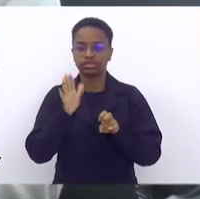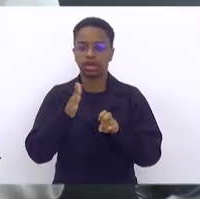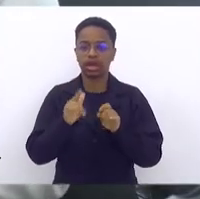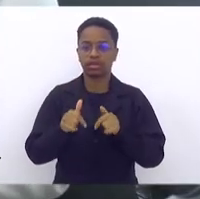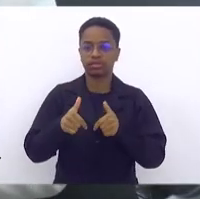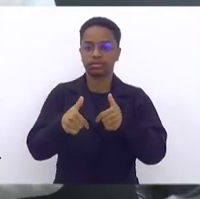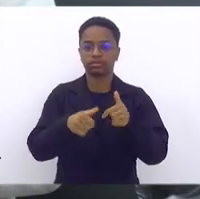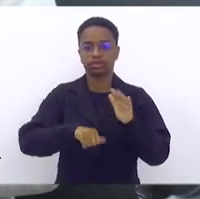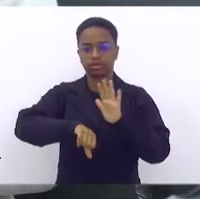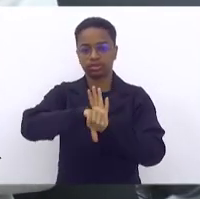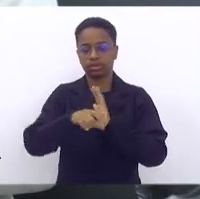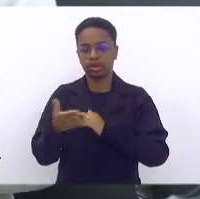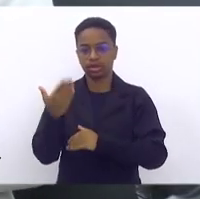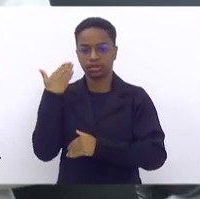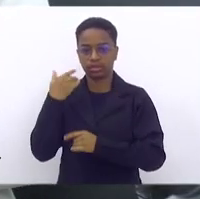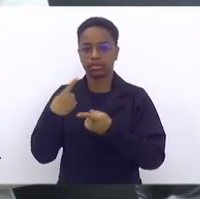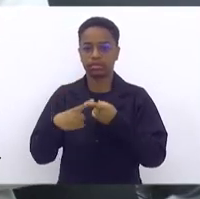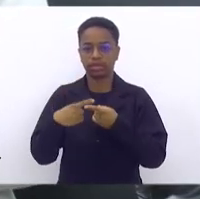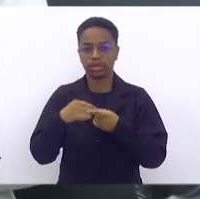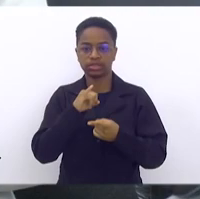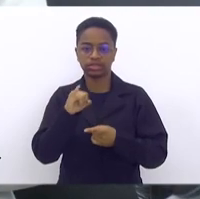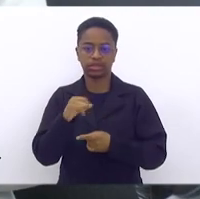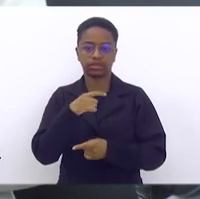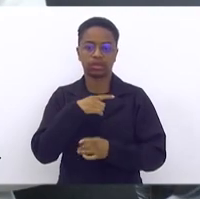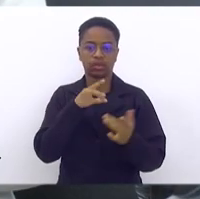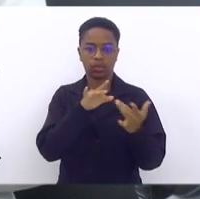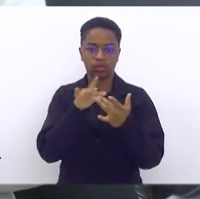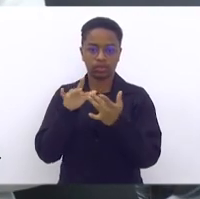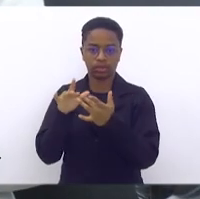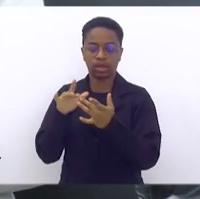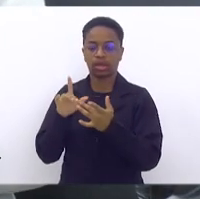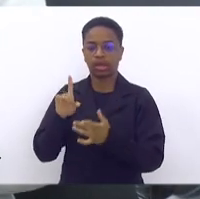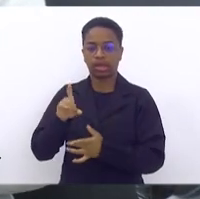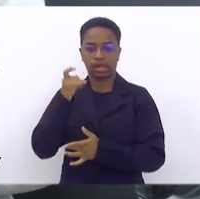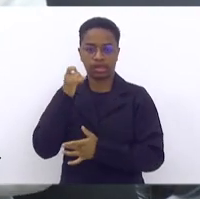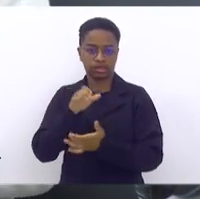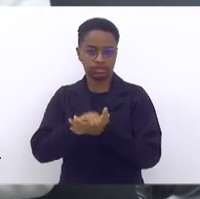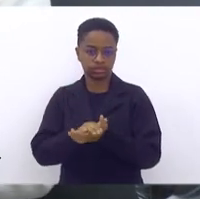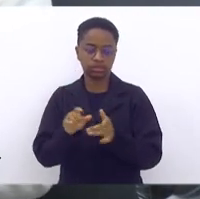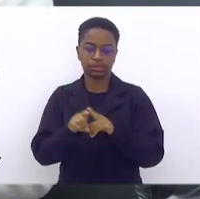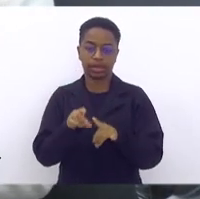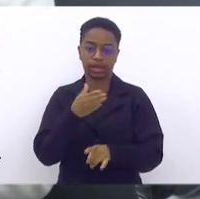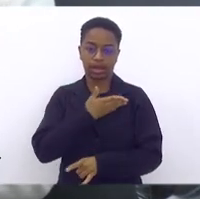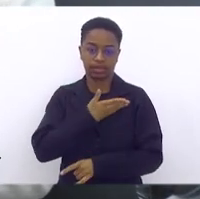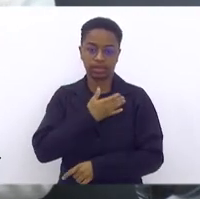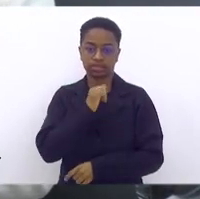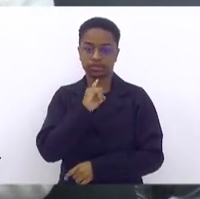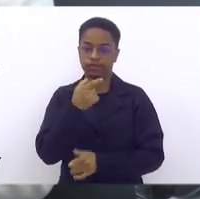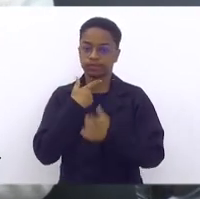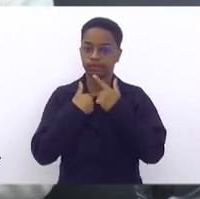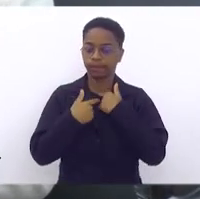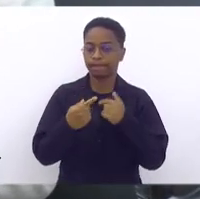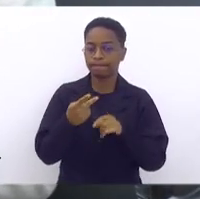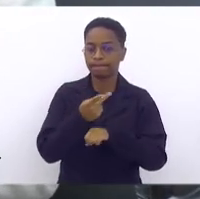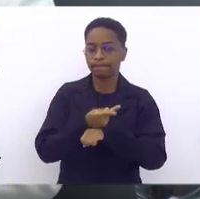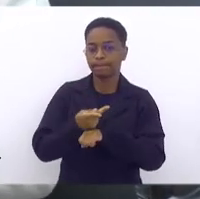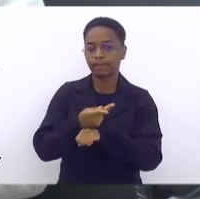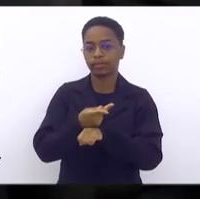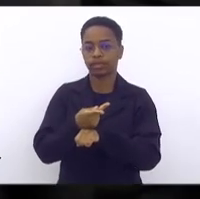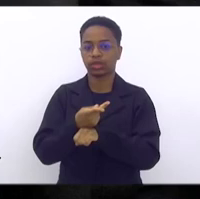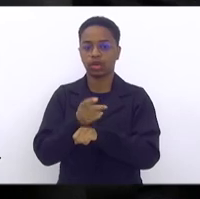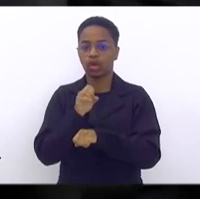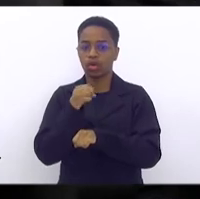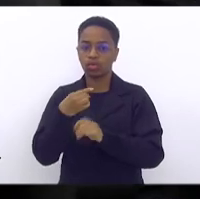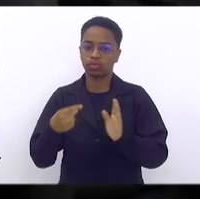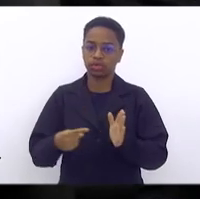o parceiro que elas estejam tendo contato, a pessoa que é uma amiga, né, quiser também procurar sobre aquele parceiro de uma colega,